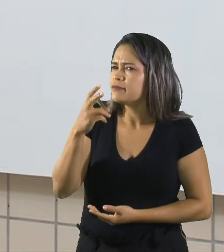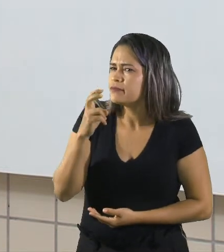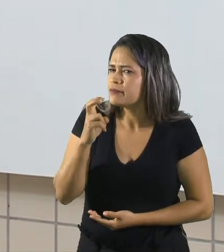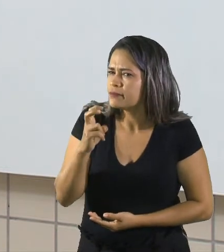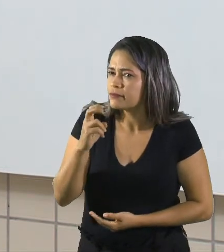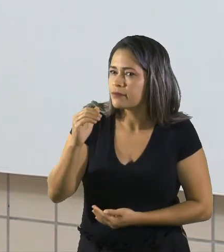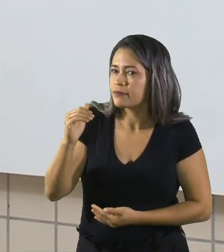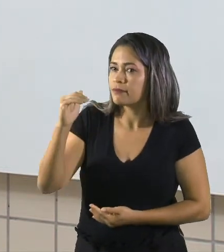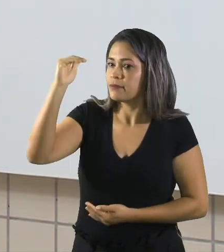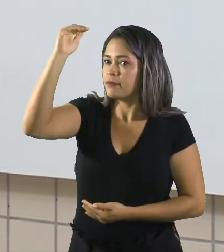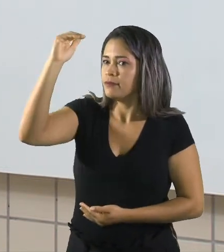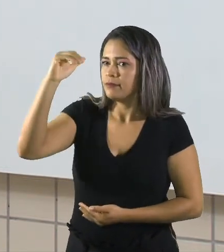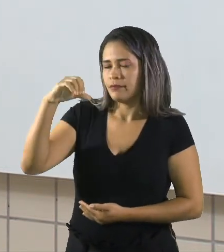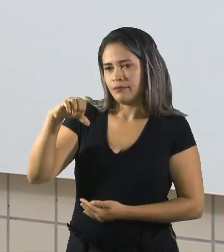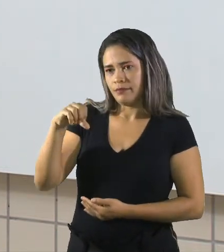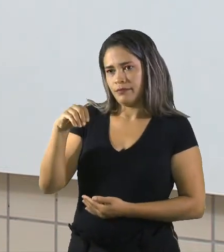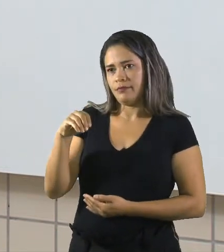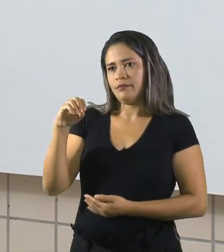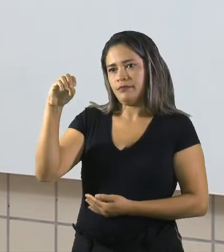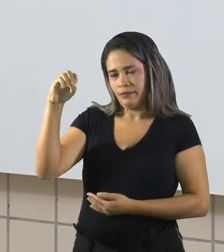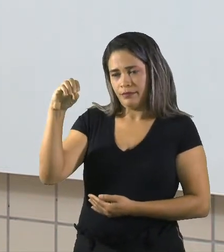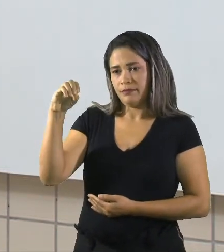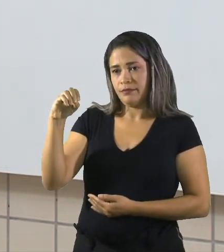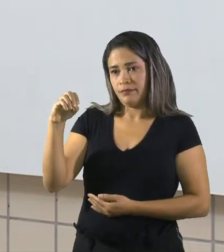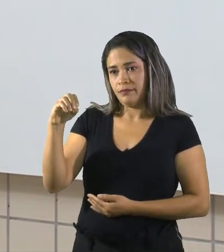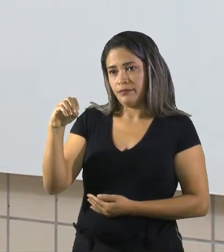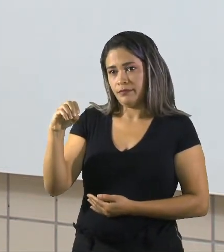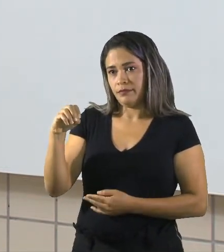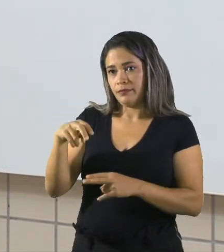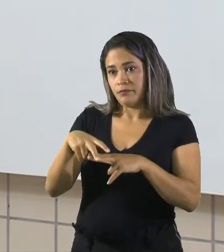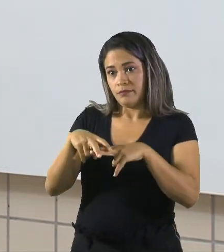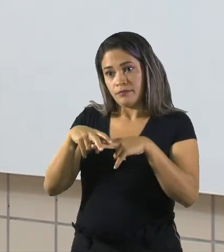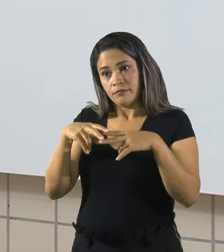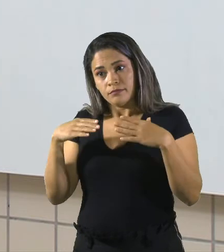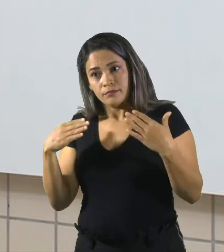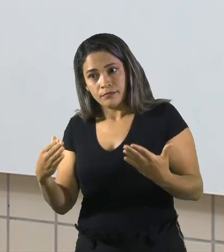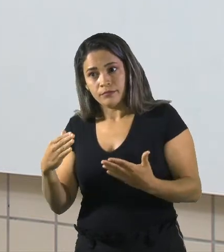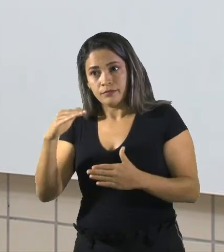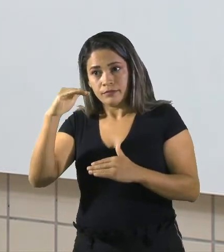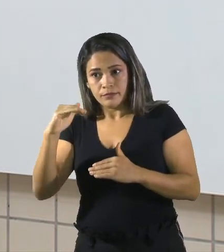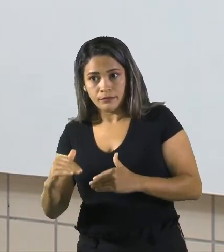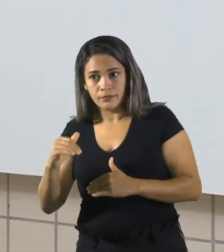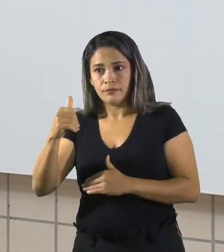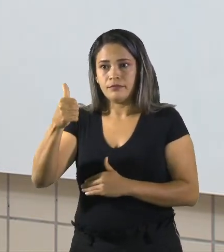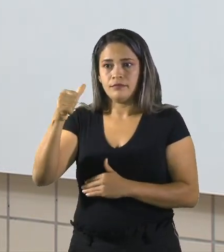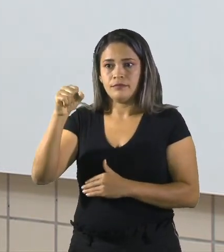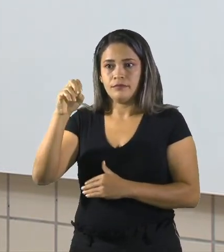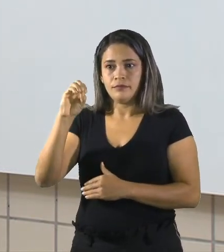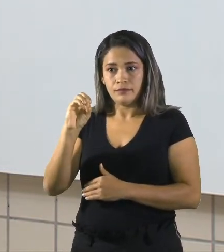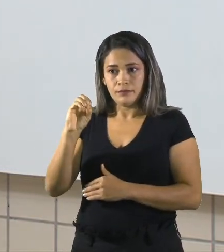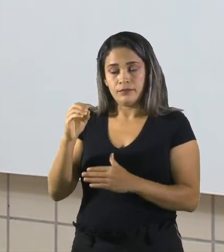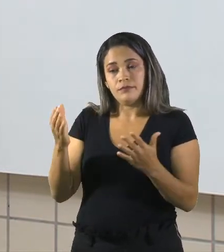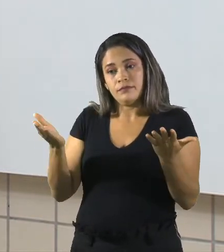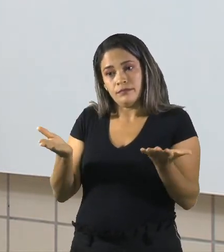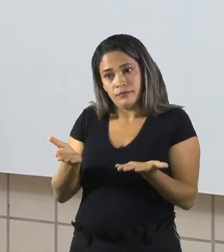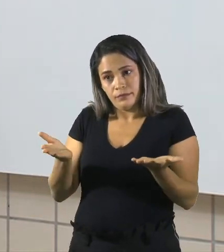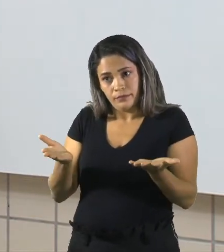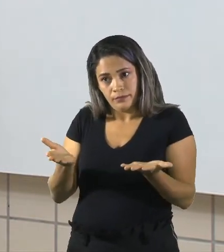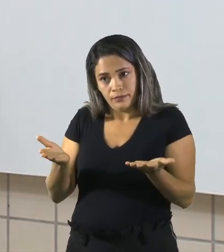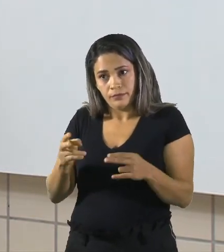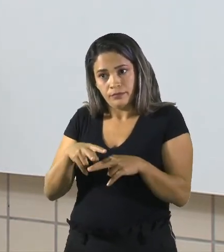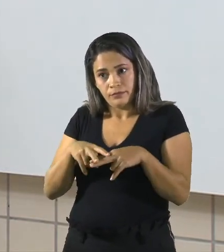é maior do que 90 graus, porém menor do que 180. Logo, ele